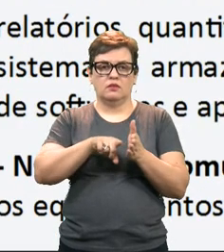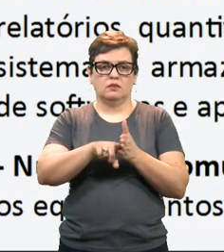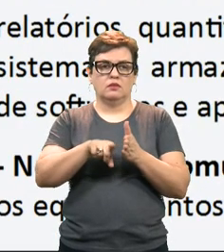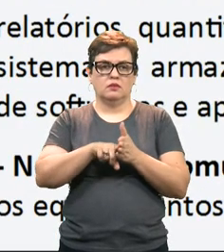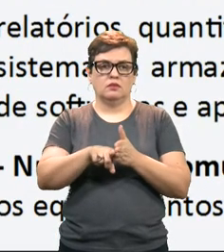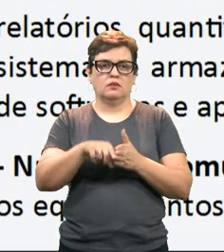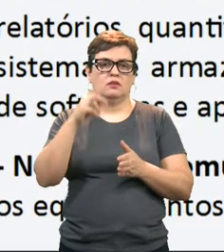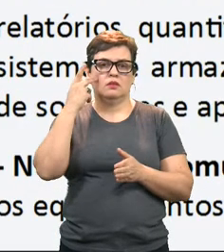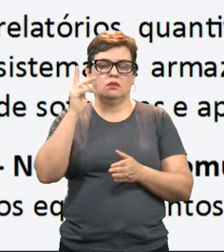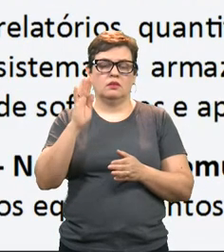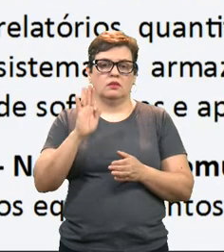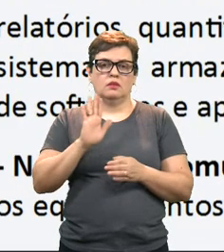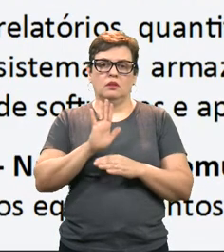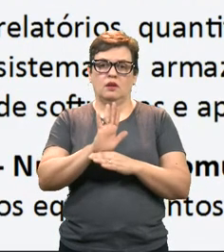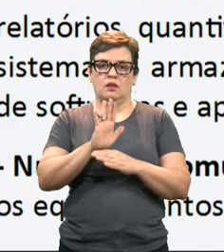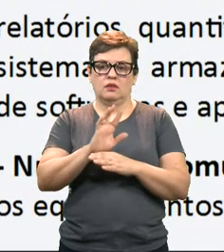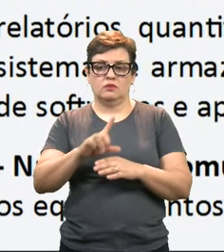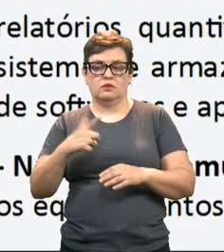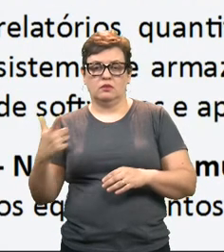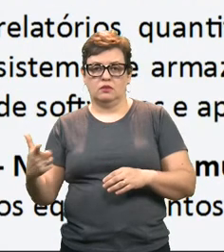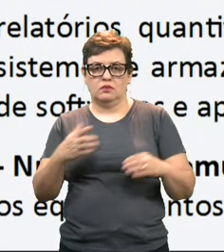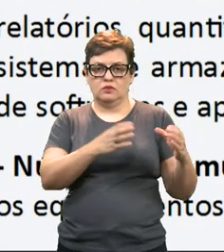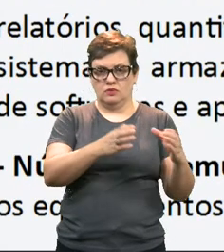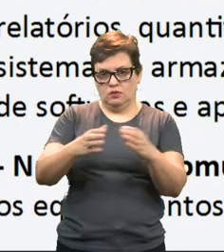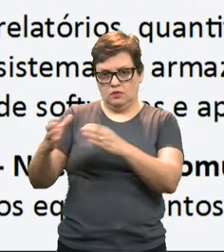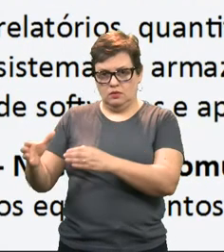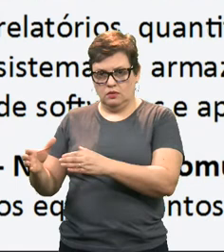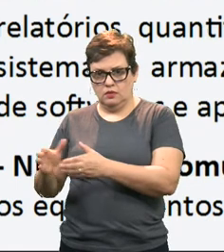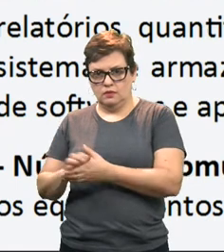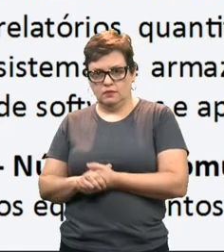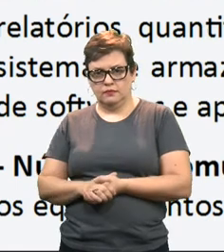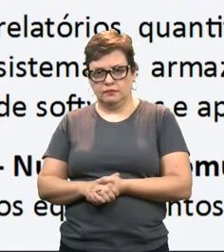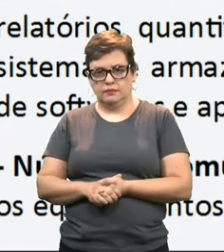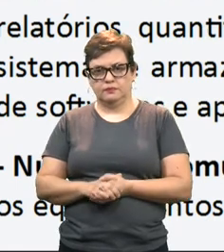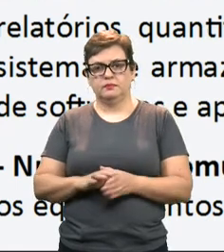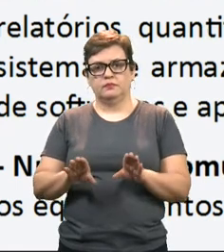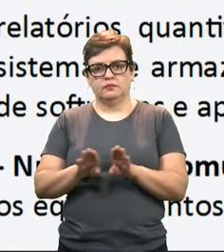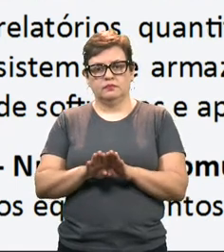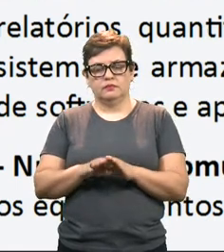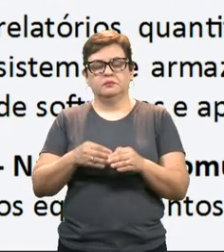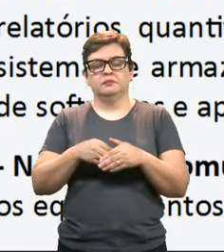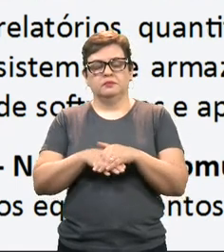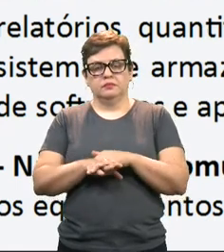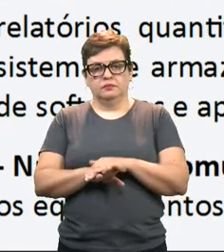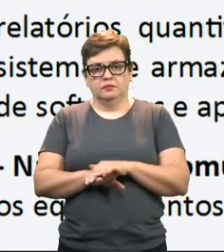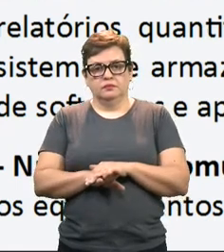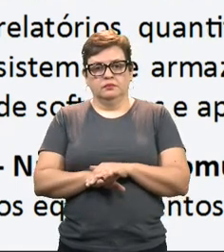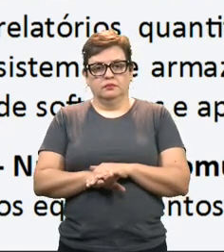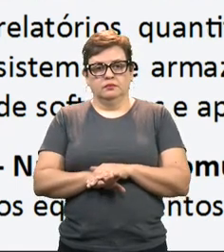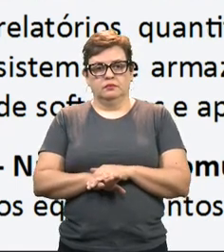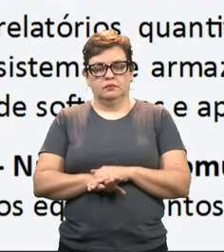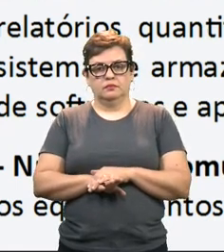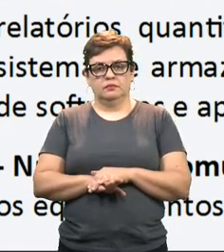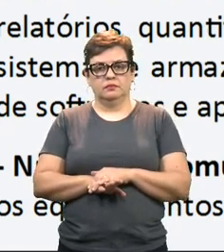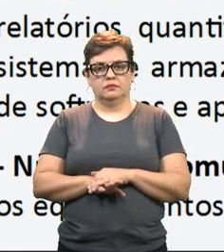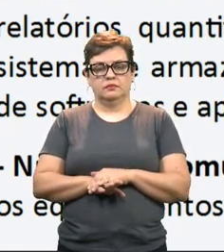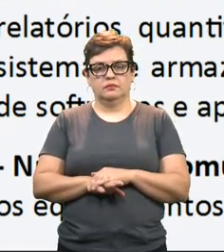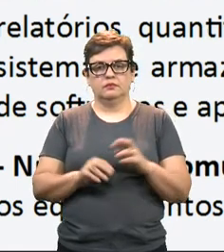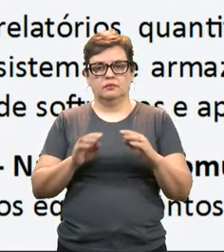e para subsidiar todas as demais áreas. Faz também armazenamento, gerenciamento e segurança de